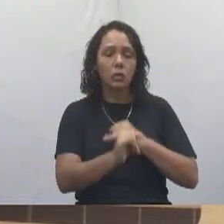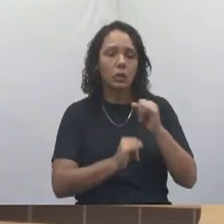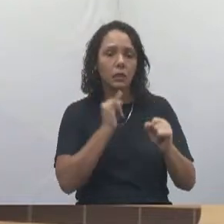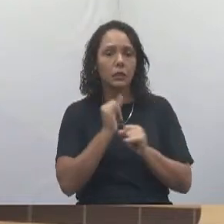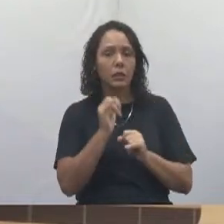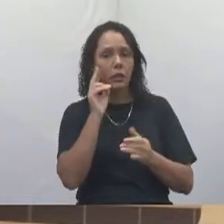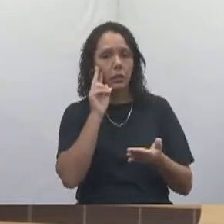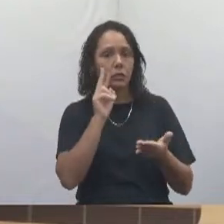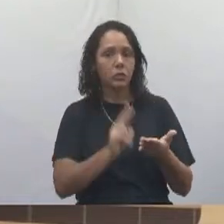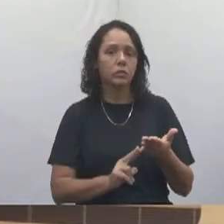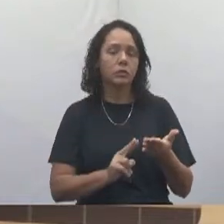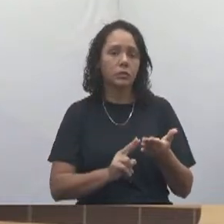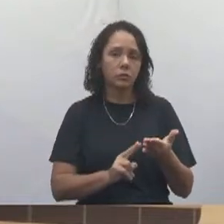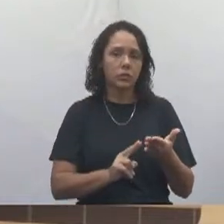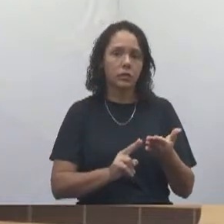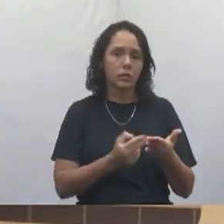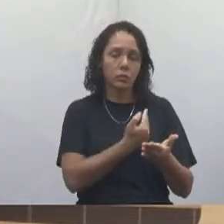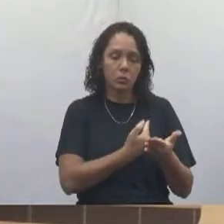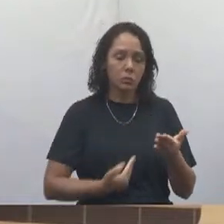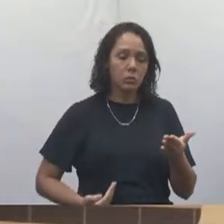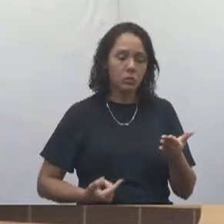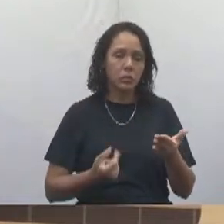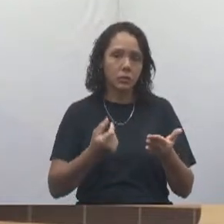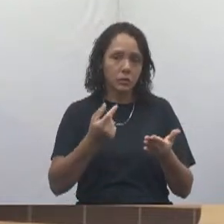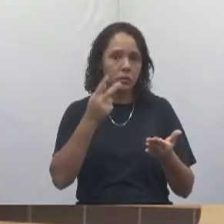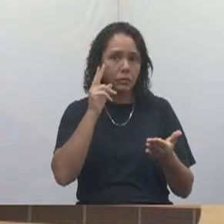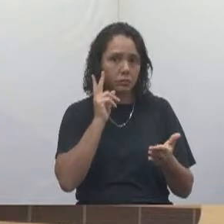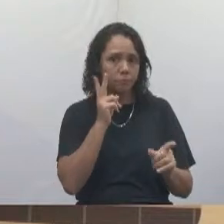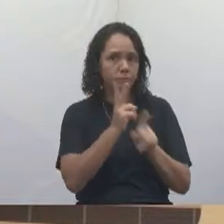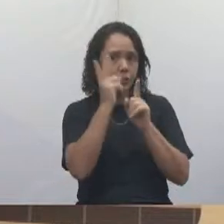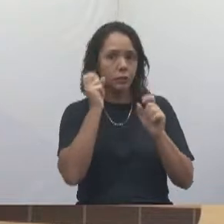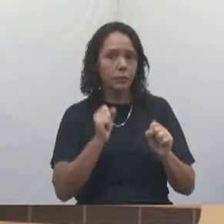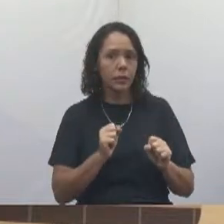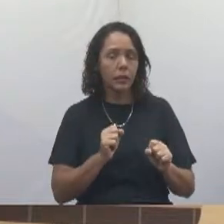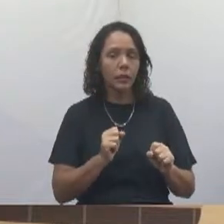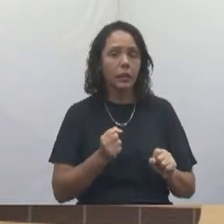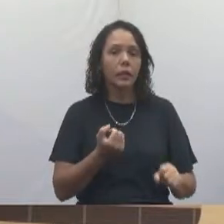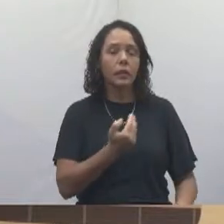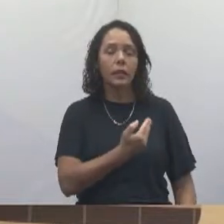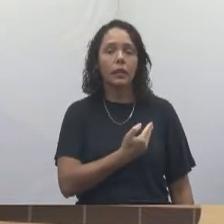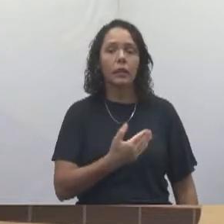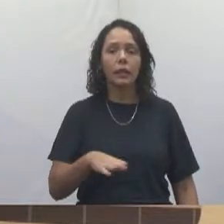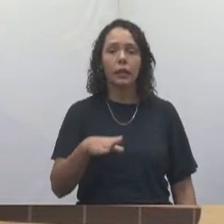Vão encontrar lá. Jacareí, A, como